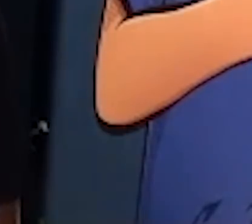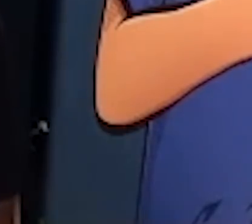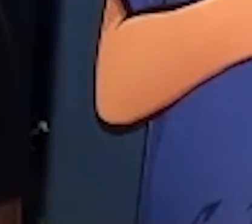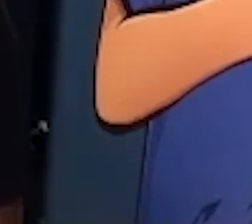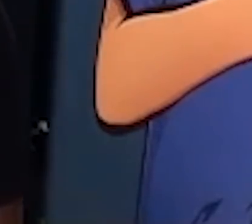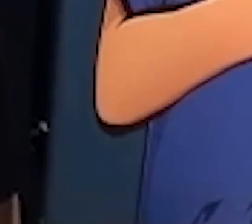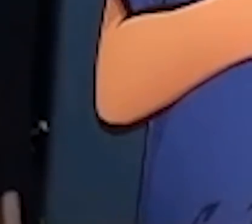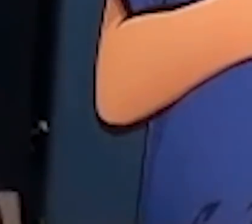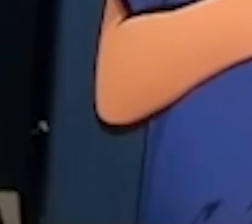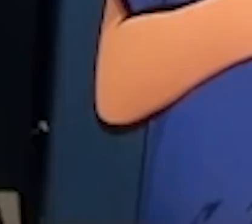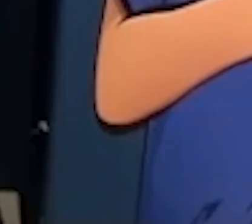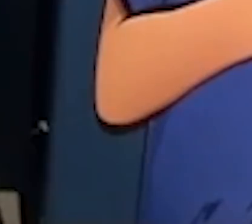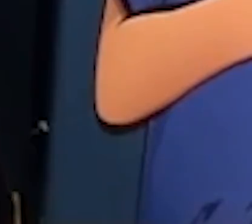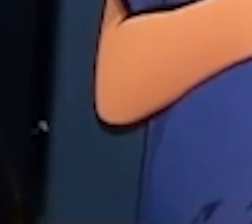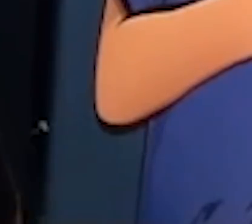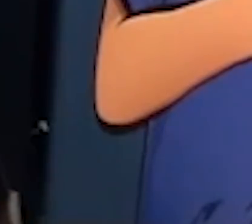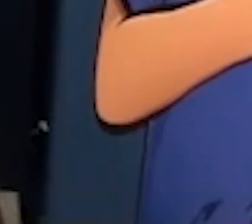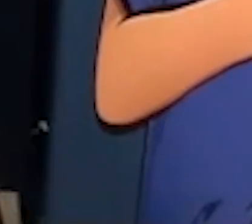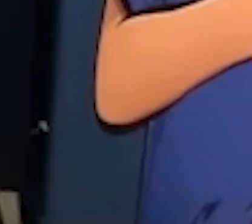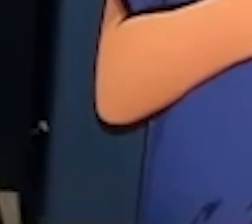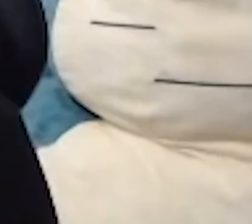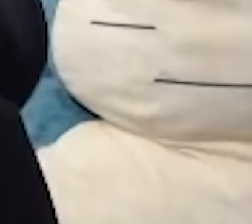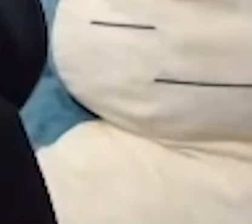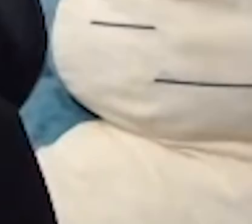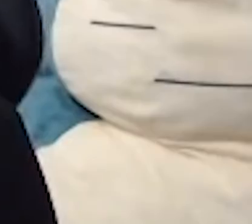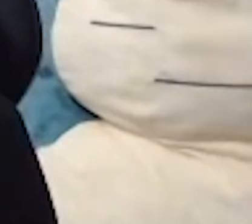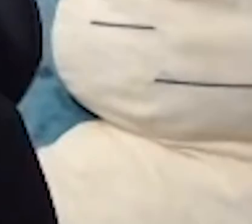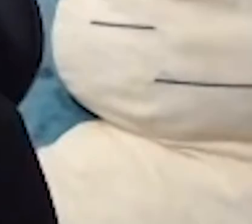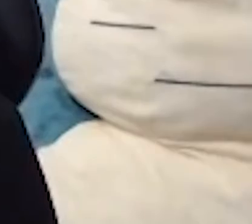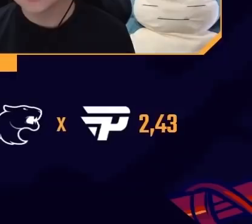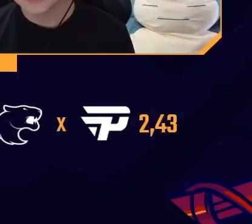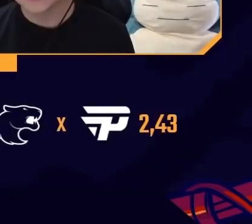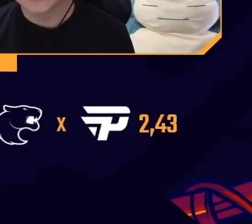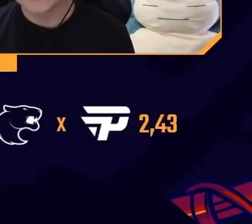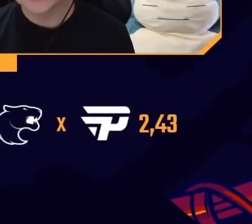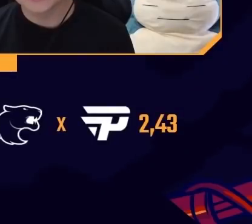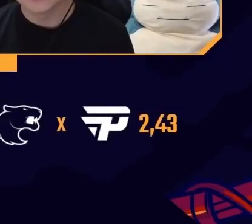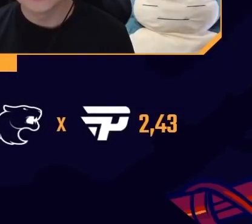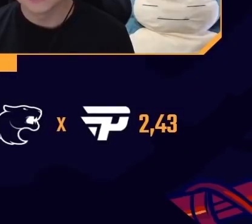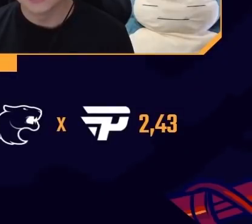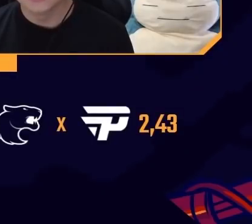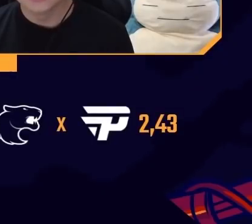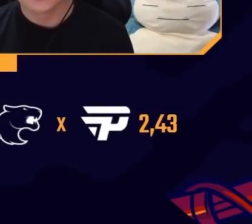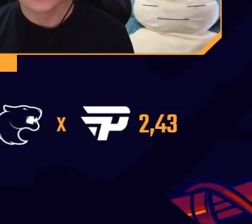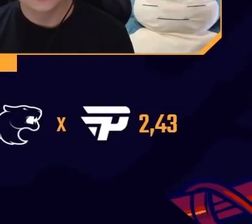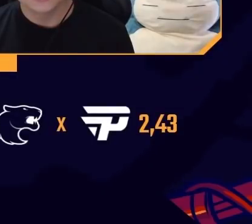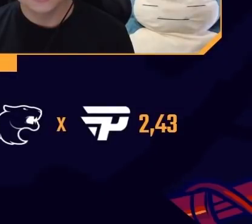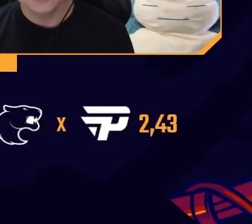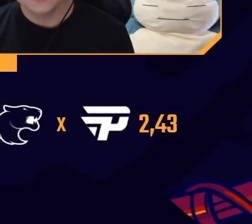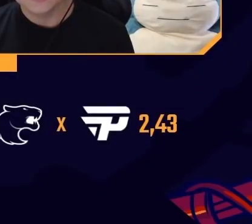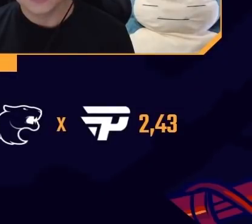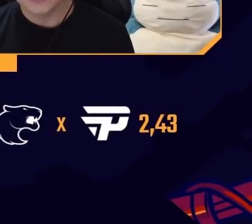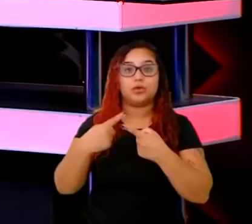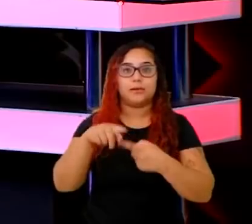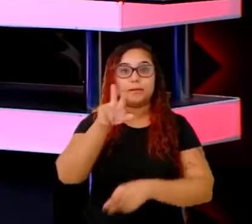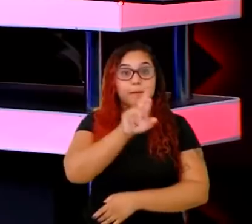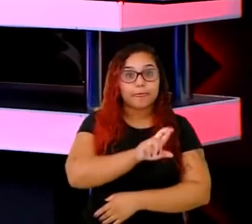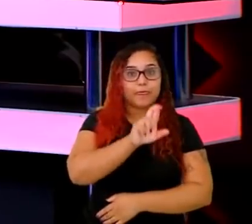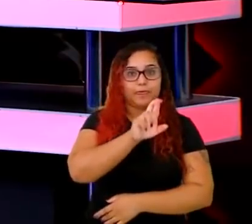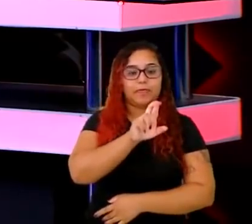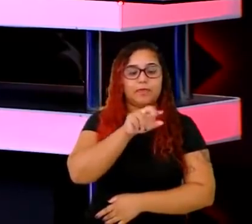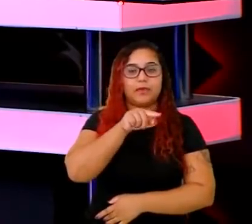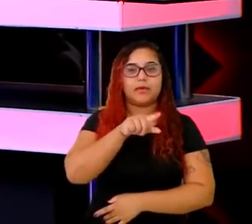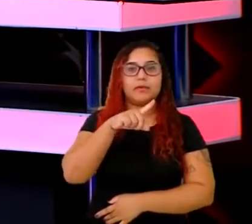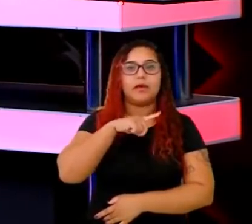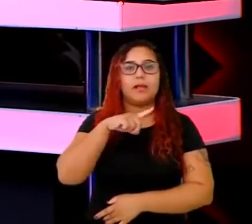tá revezando roupa lá. A galera tá revezando roupa. Milo não reveza, não. Milo não reveza, não. O Milo é o único que é só dele. Ninguém toca. É. Caralho, o